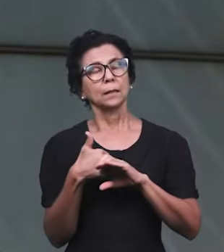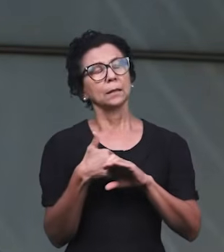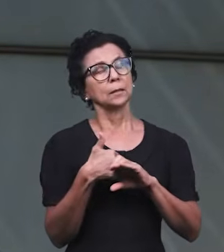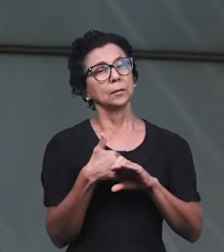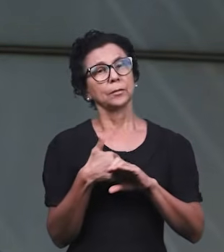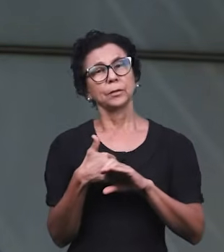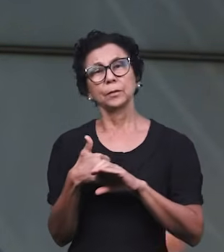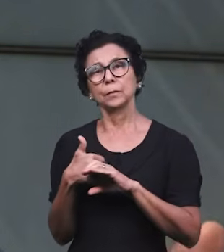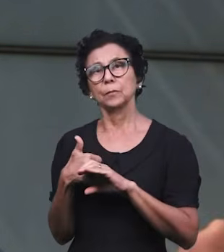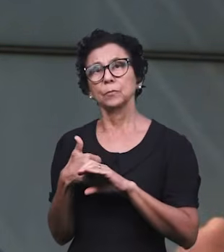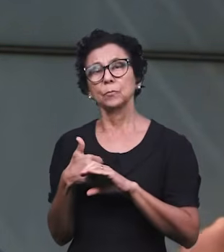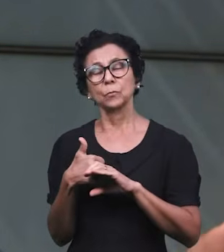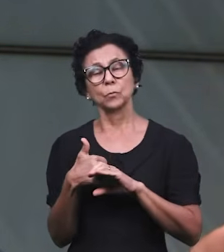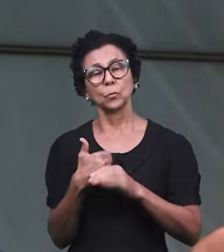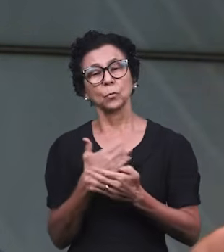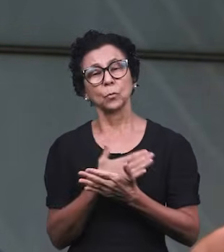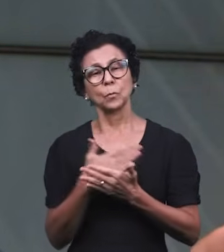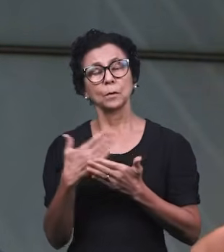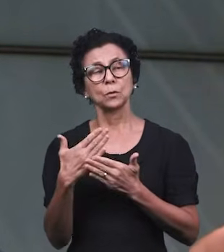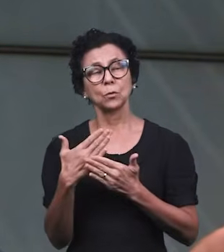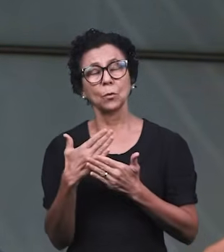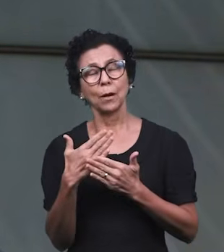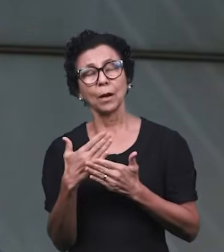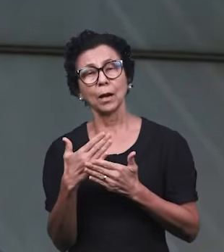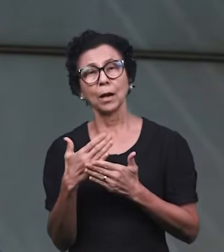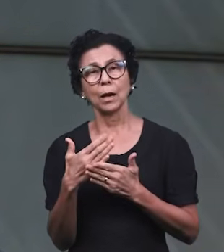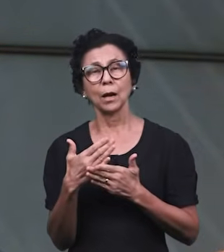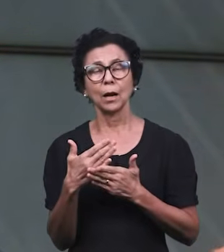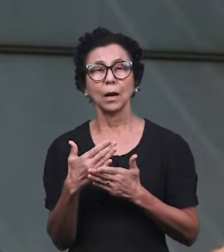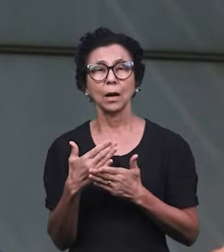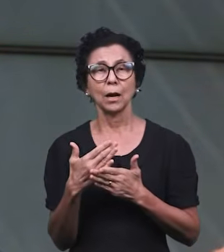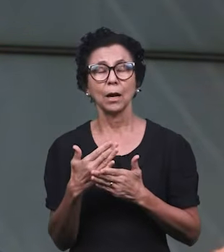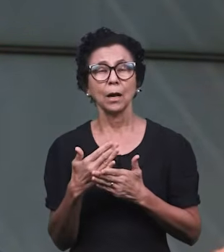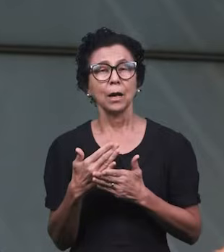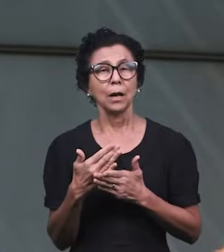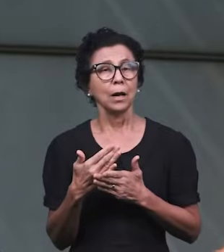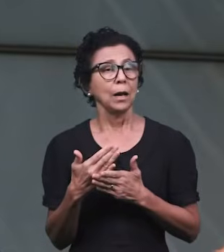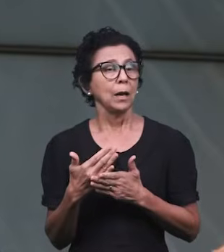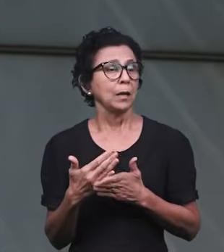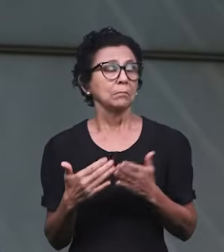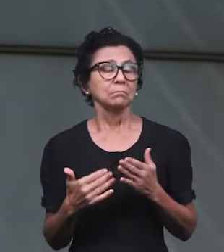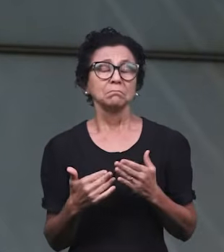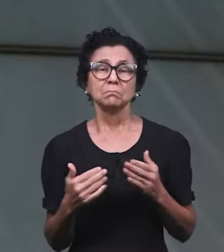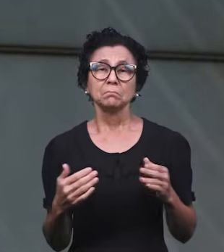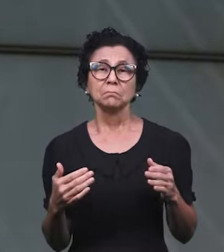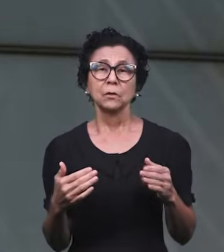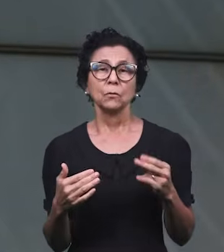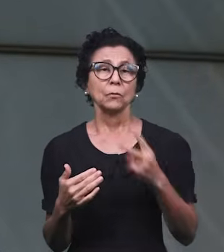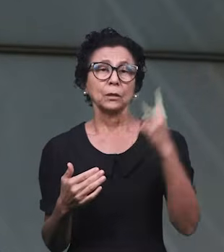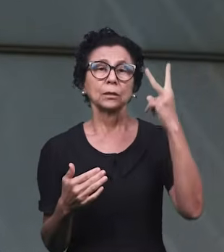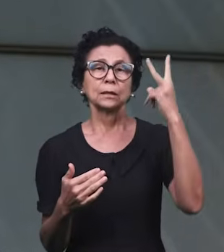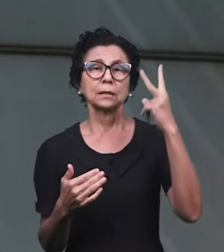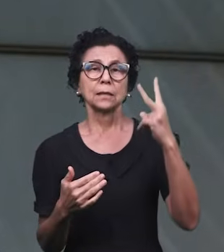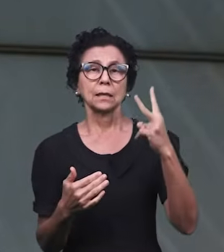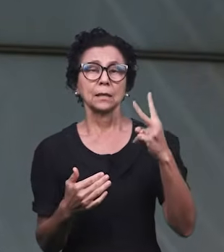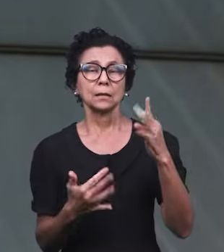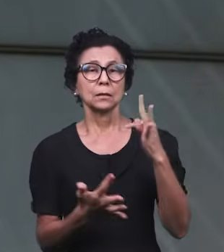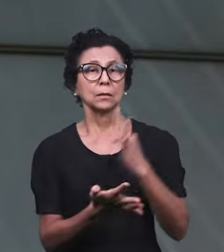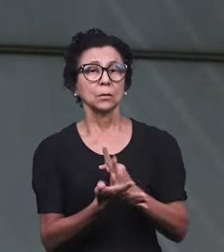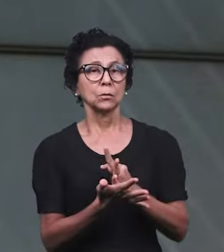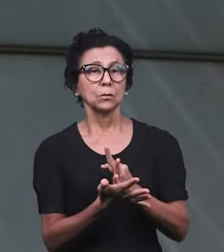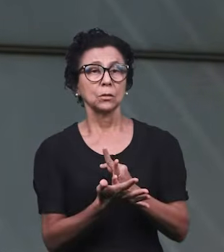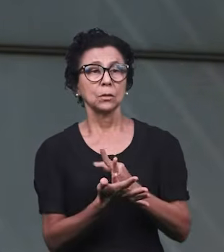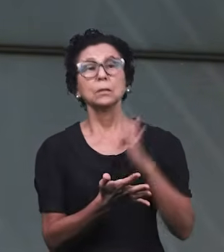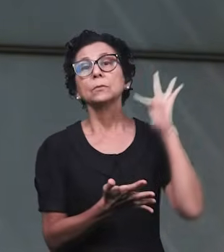em valores que vieram da filosofia e da teologia. Porque quando o Espírito Santo, conforme o pastor